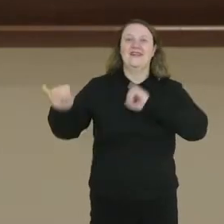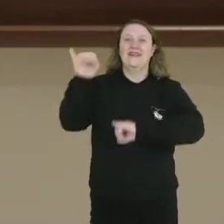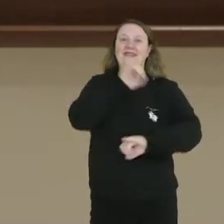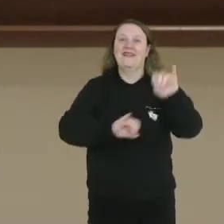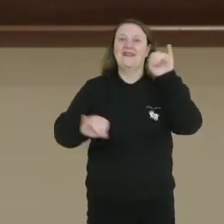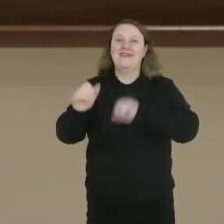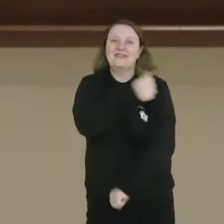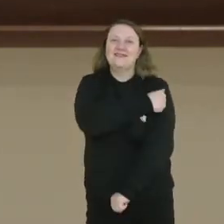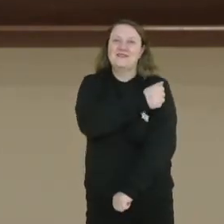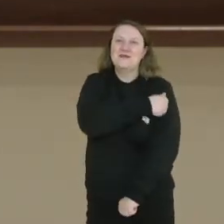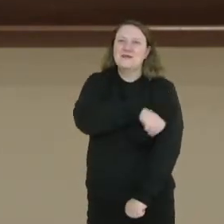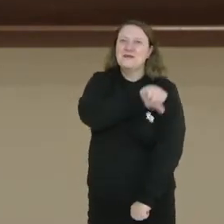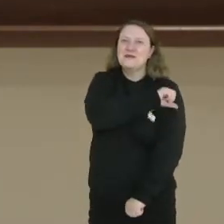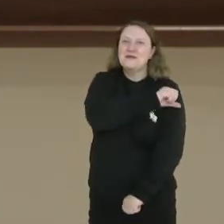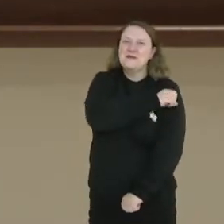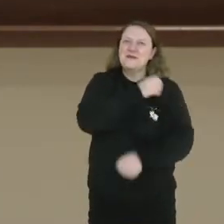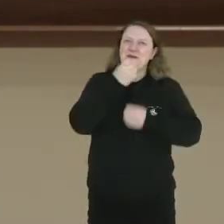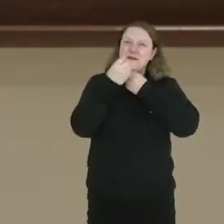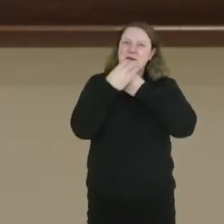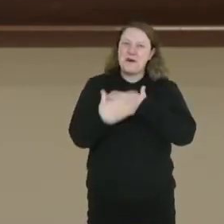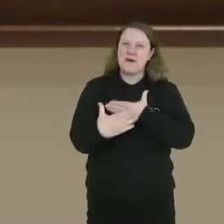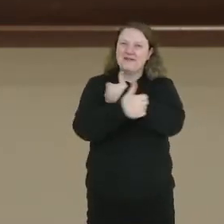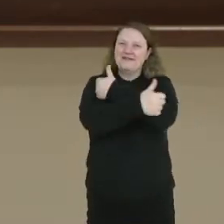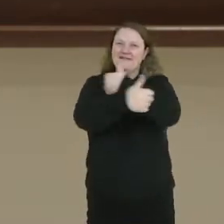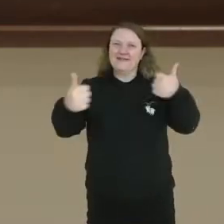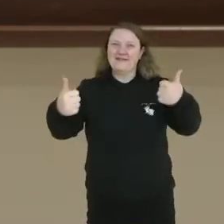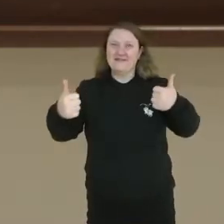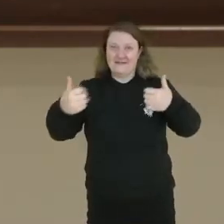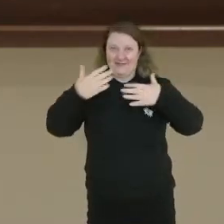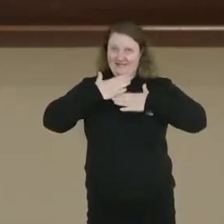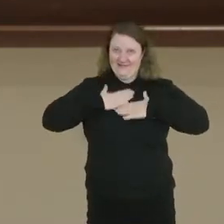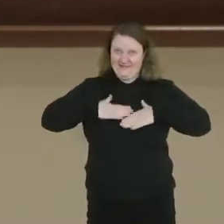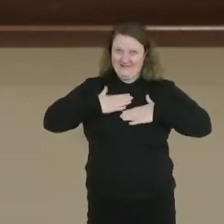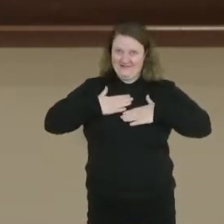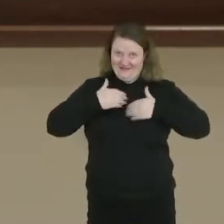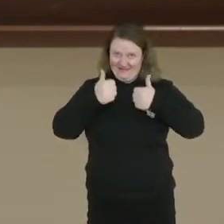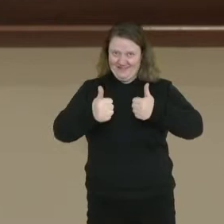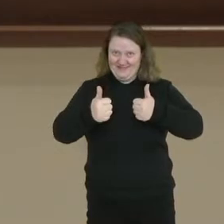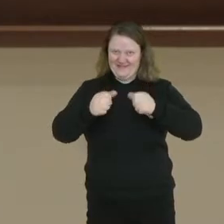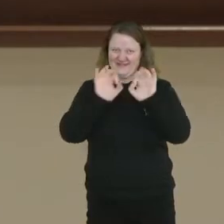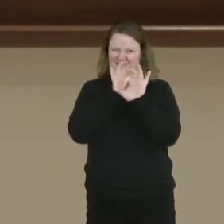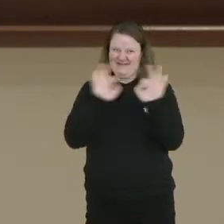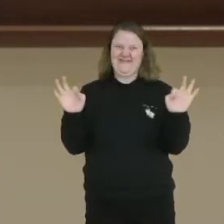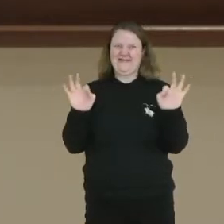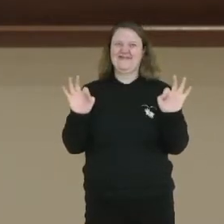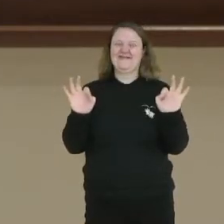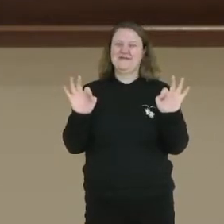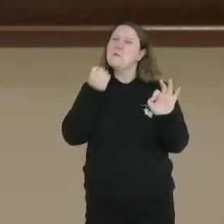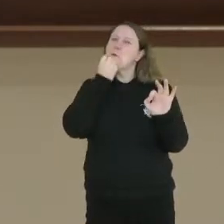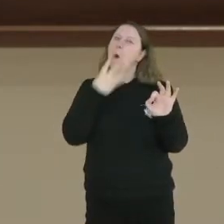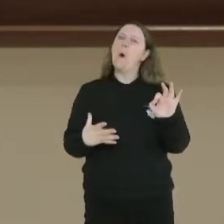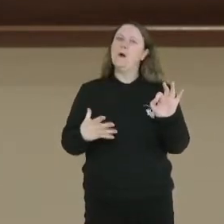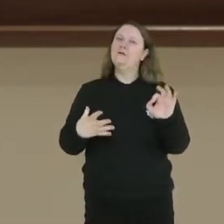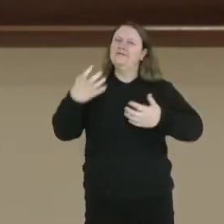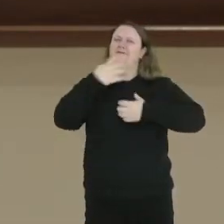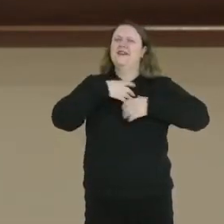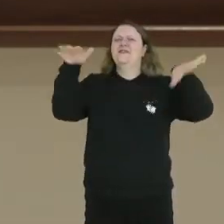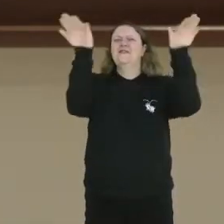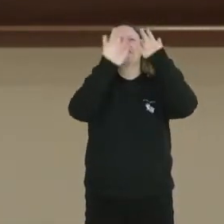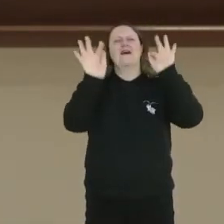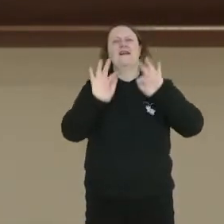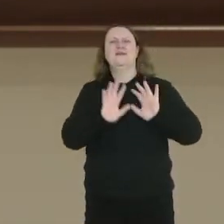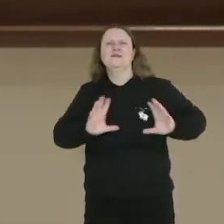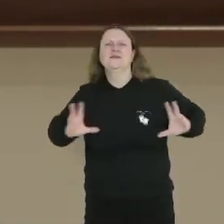Olá, pessoas do nono ano, tudo bem com vocês? Você está bem? Você também? Ótimo! Ficamos muito felizes como